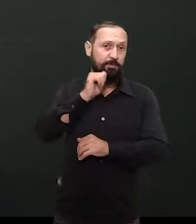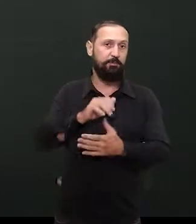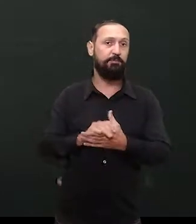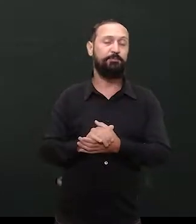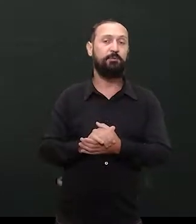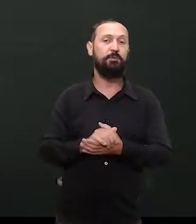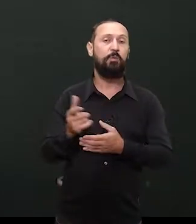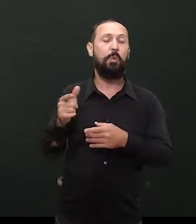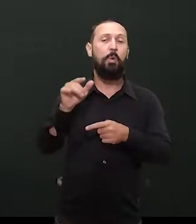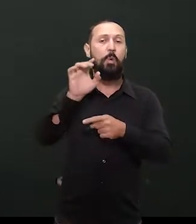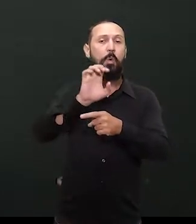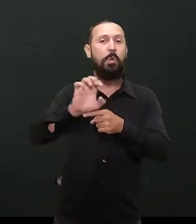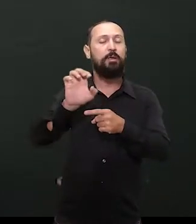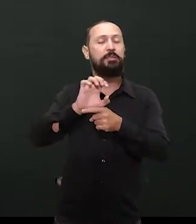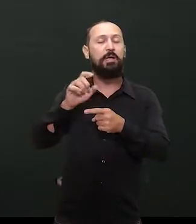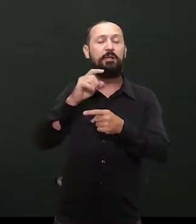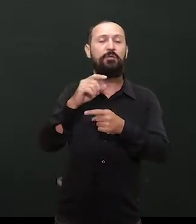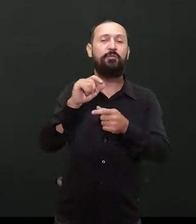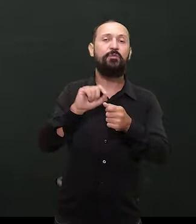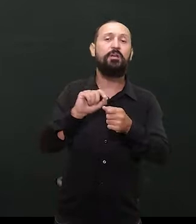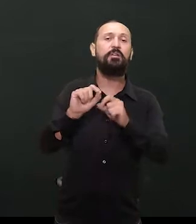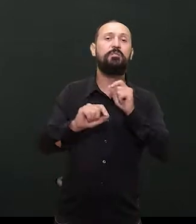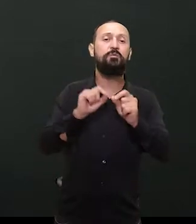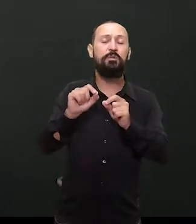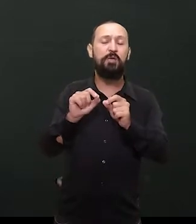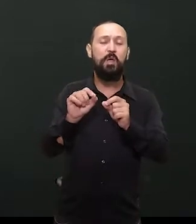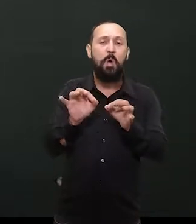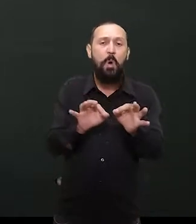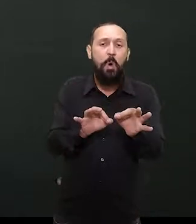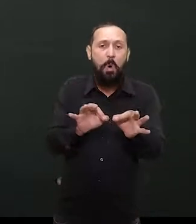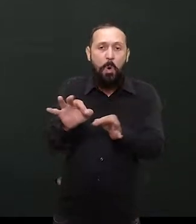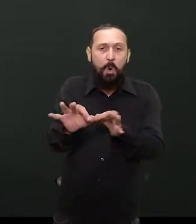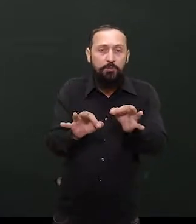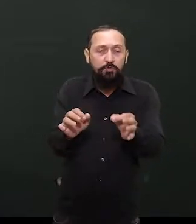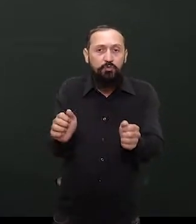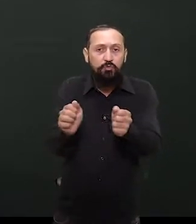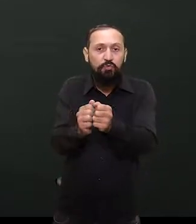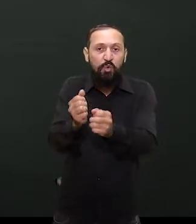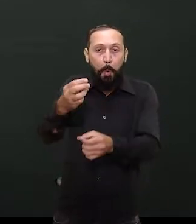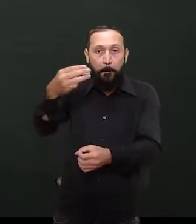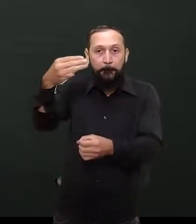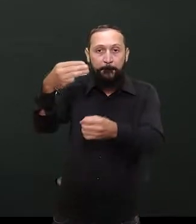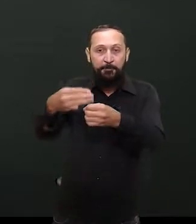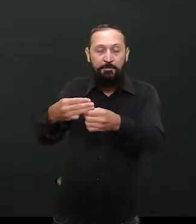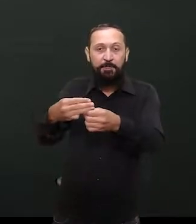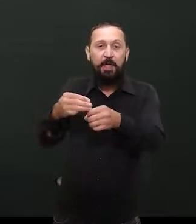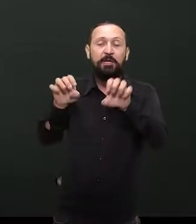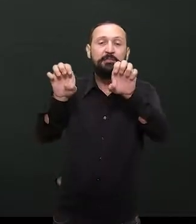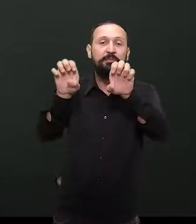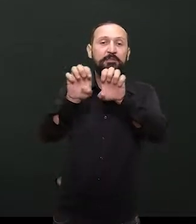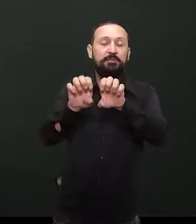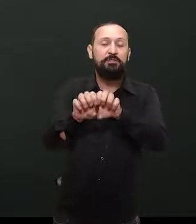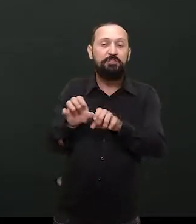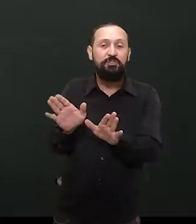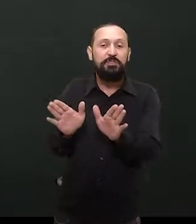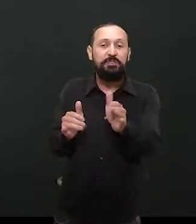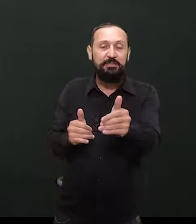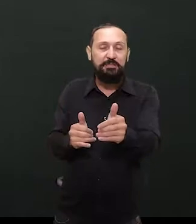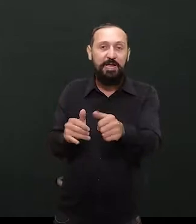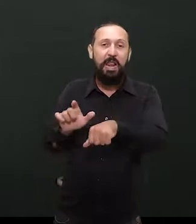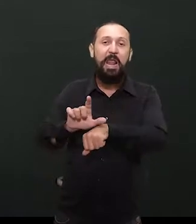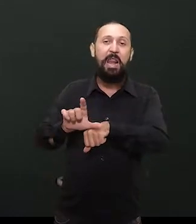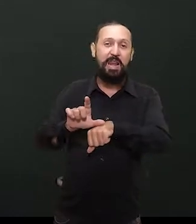estado acabou que realizando junto aos municípios a estruturação de